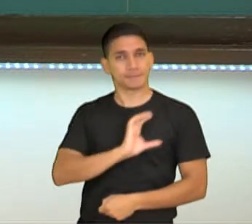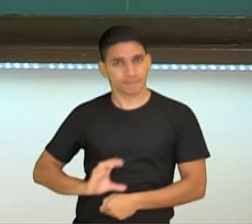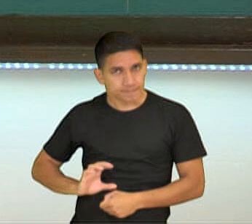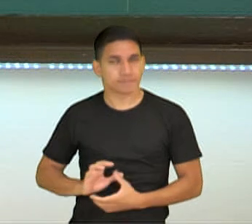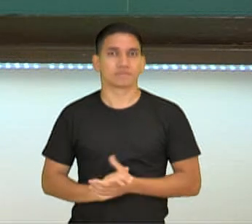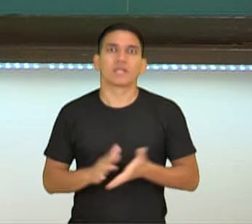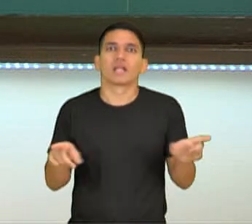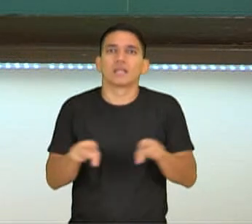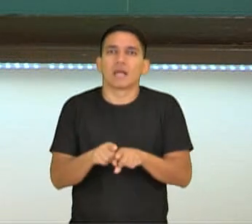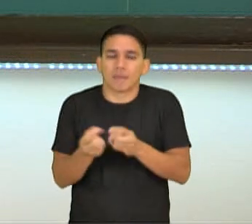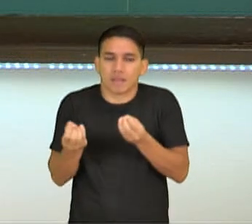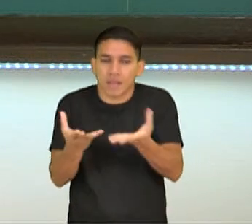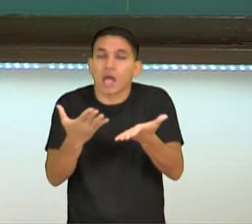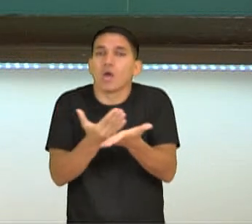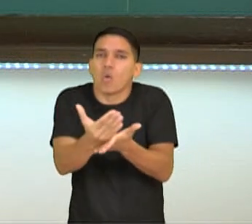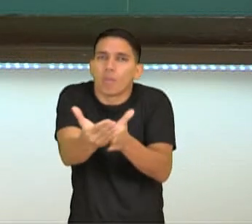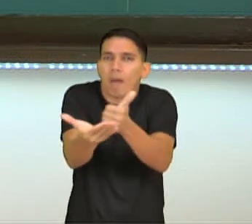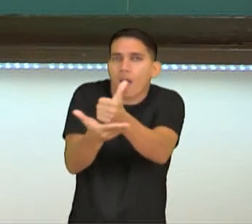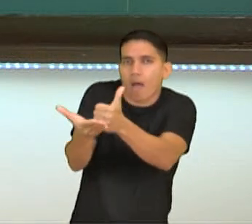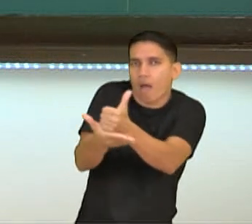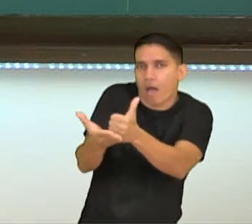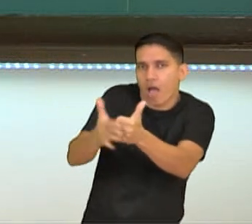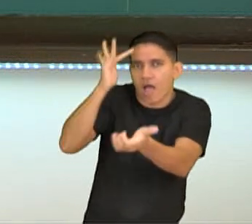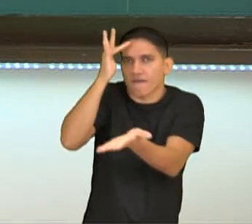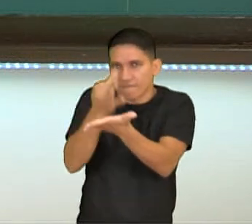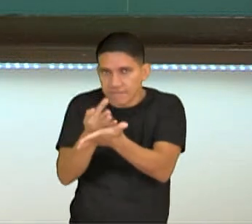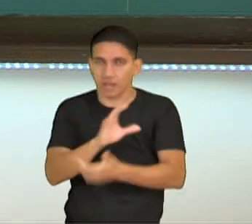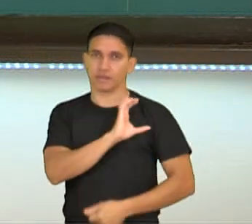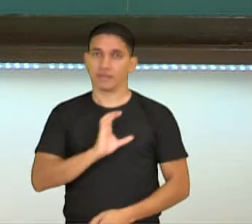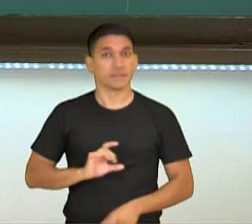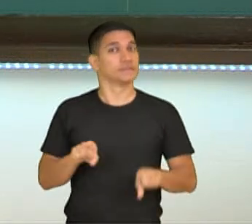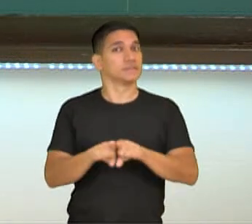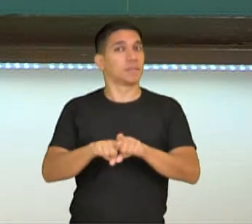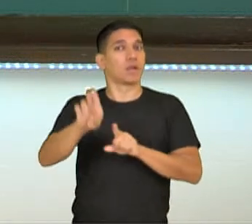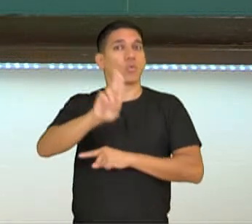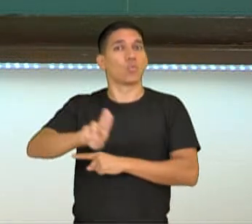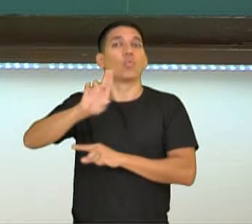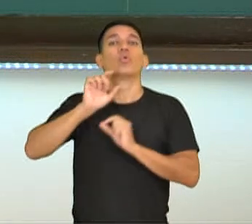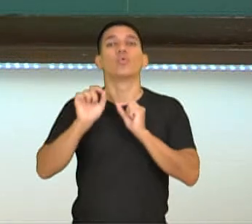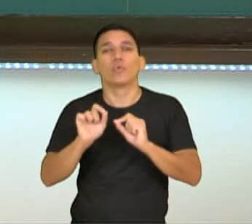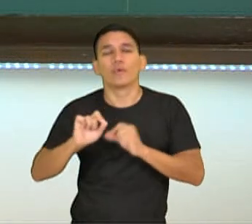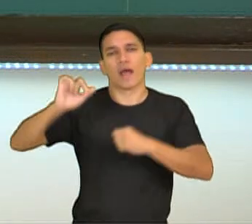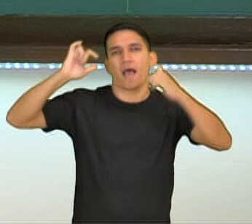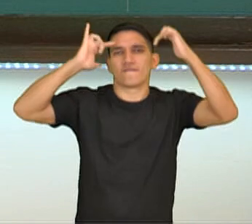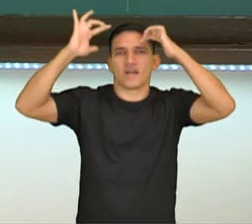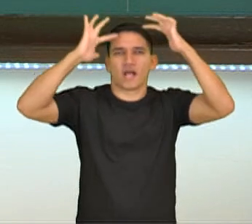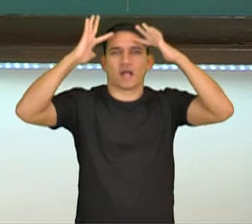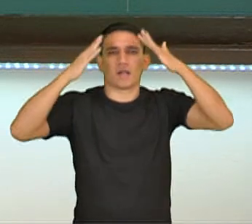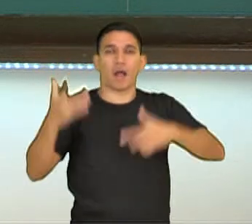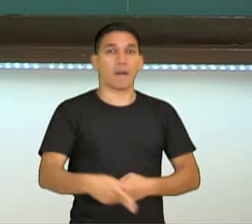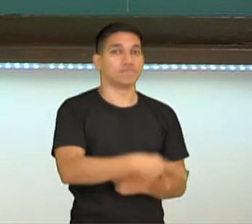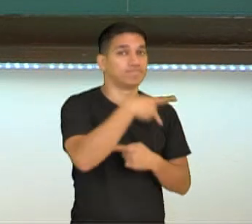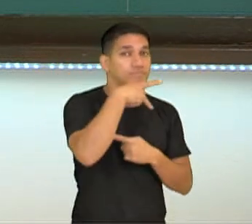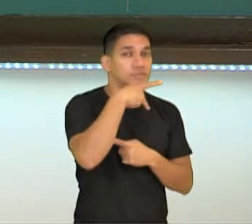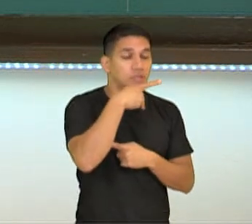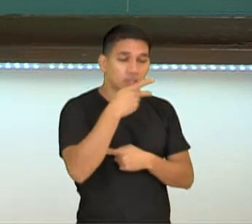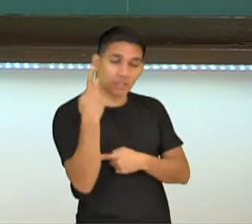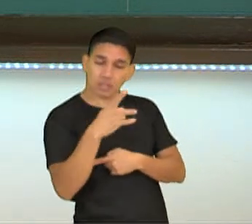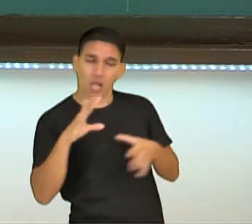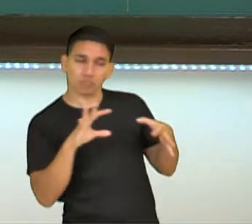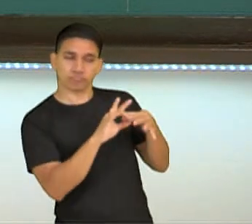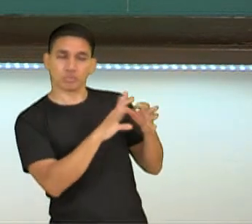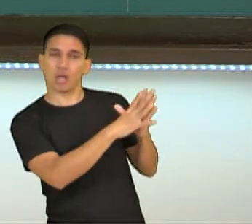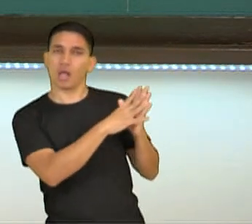justamente por lançar bases da fé cristã e também por utilizar a filosofia platônica como base das suas